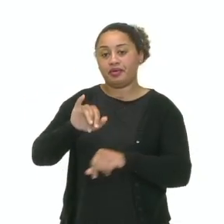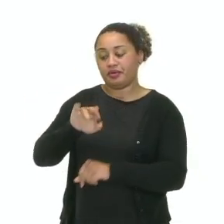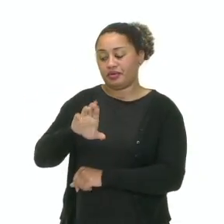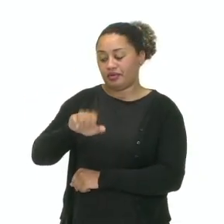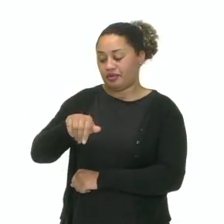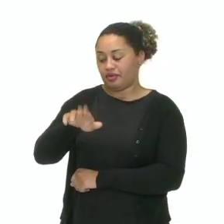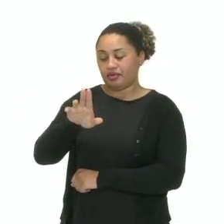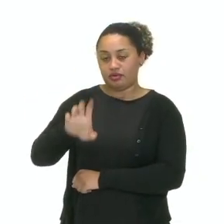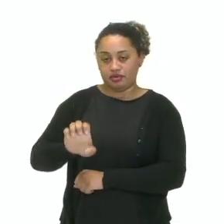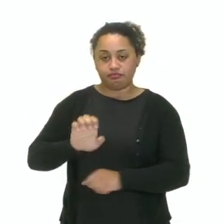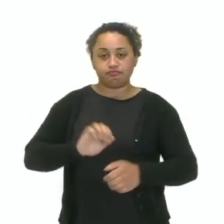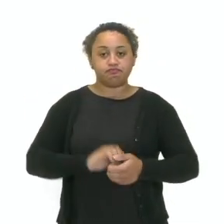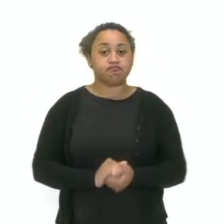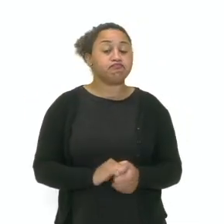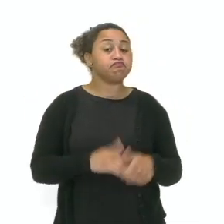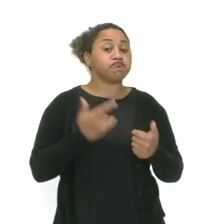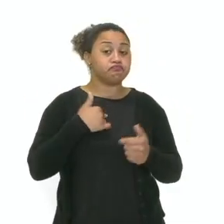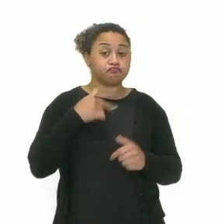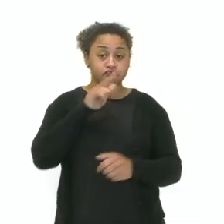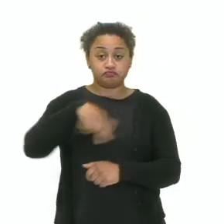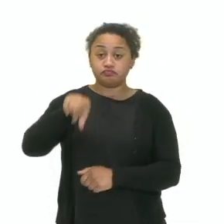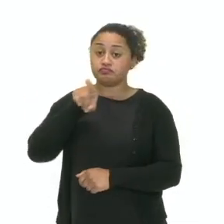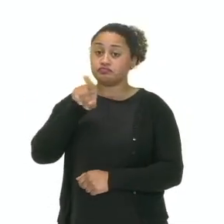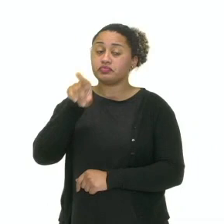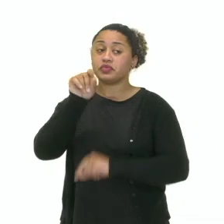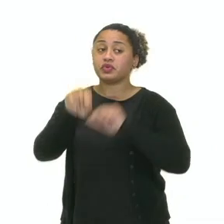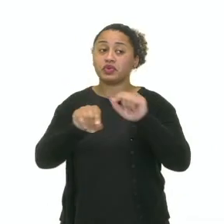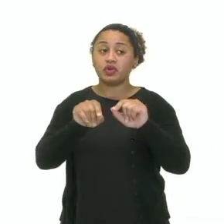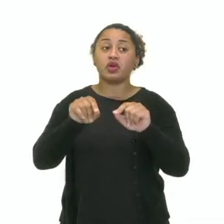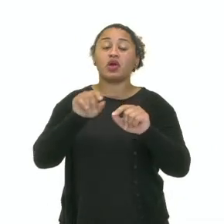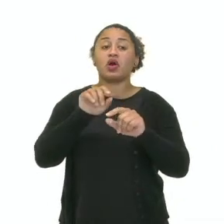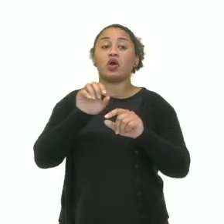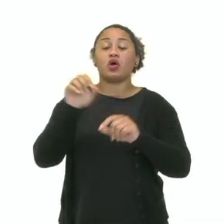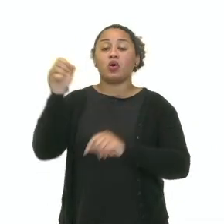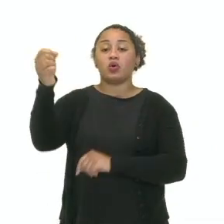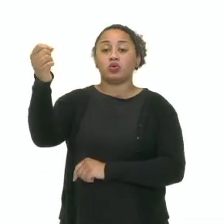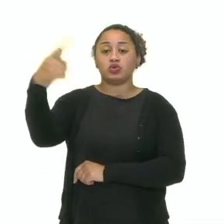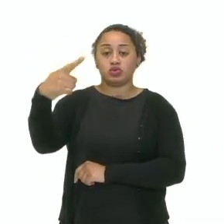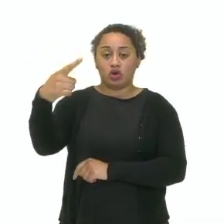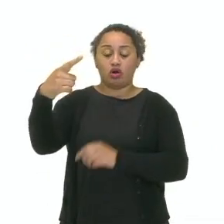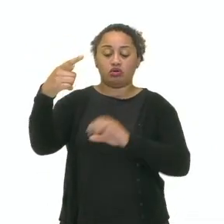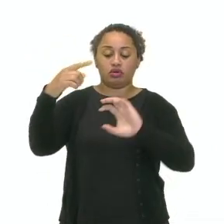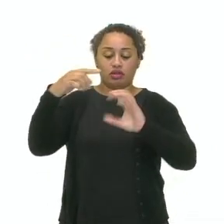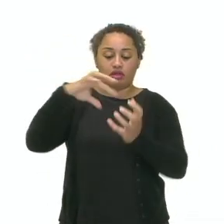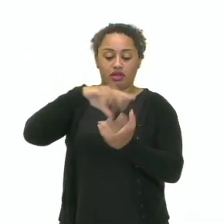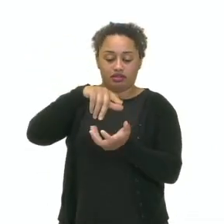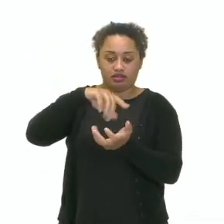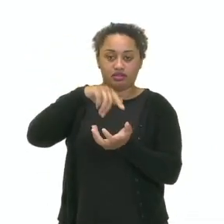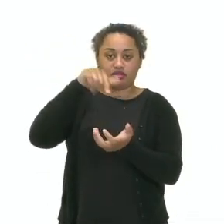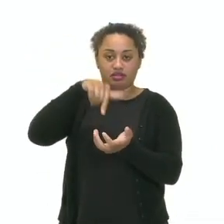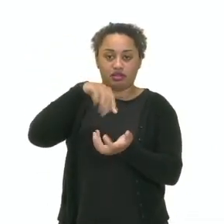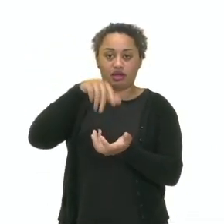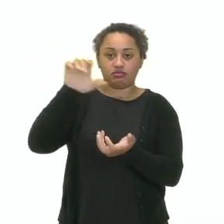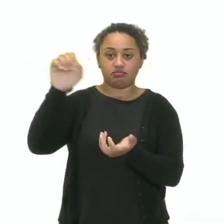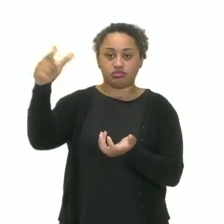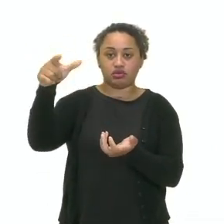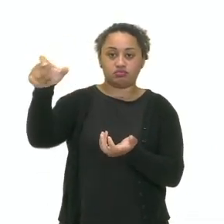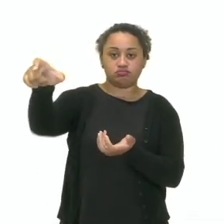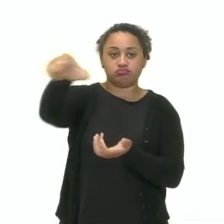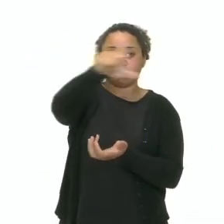tá? Para os babilônios, o Sol girava em torno da Terra, em uma órbita circular, tá?